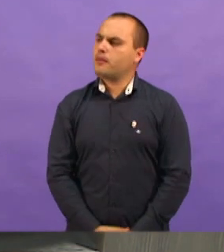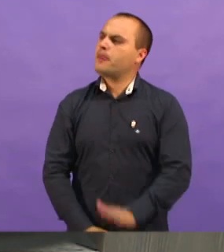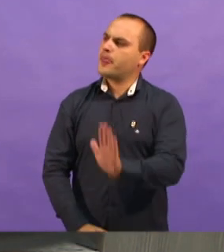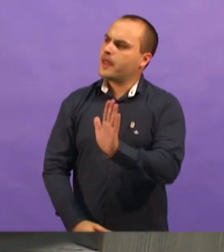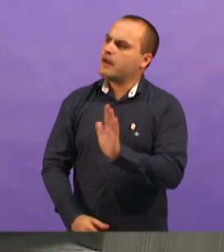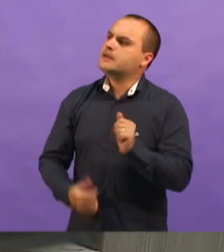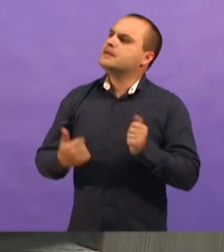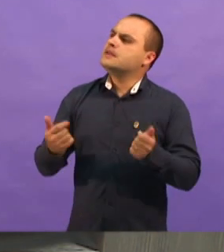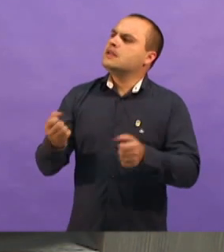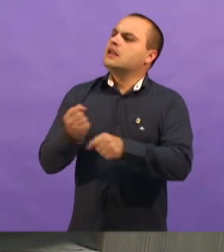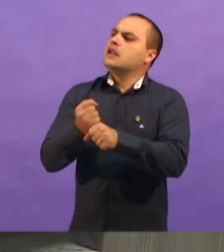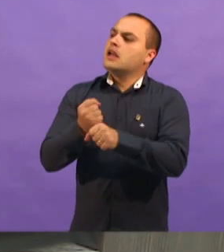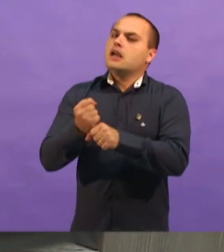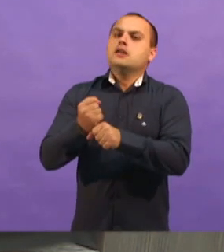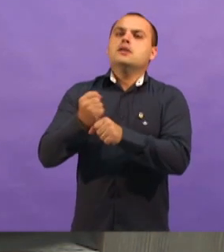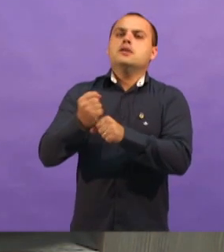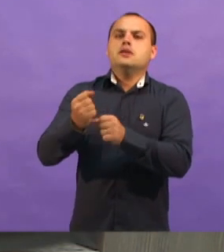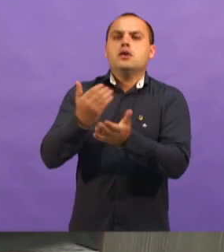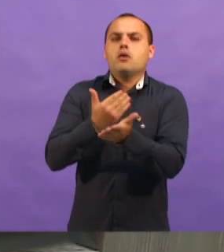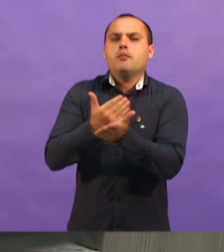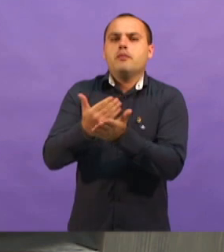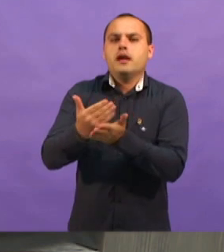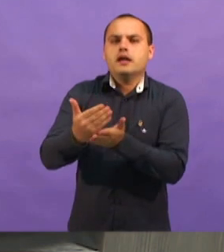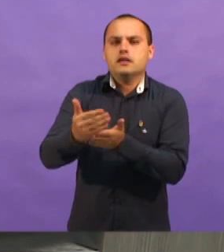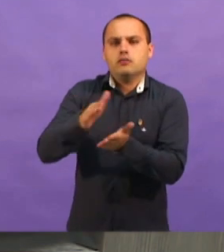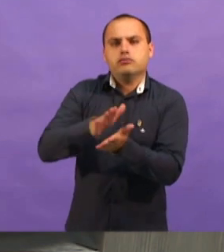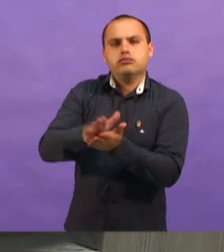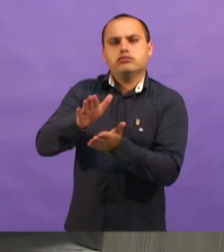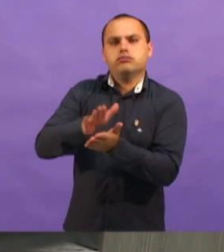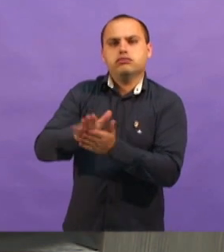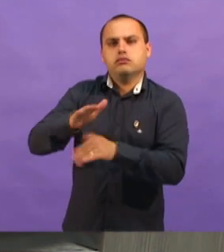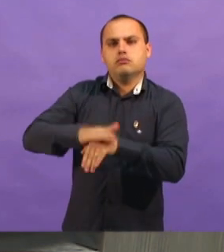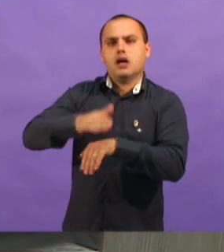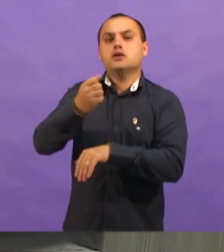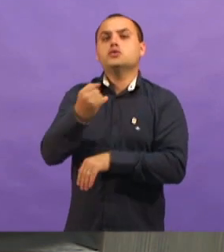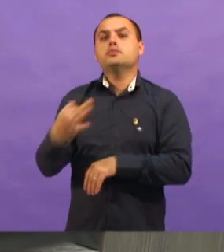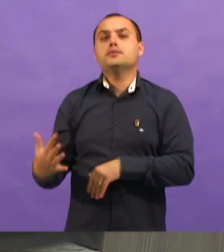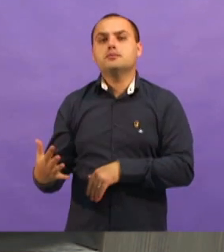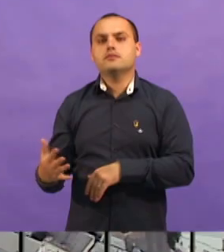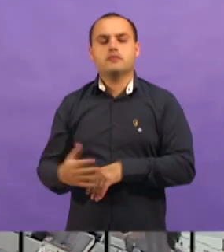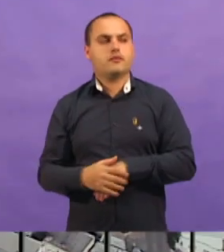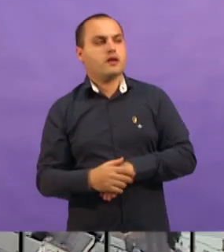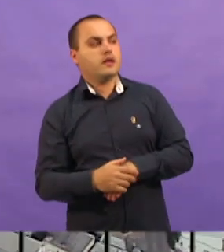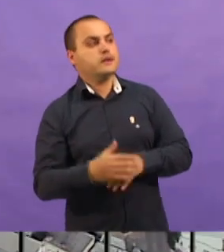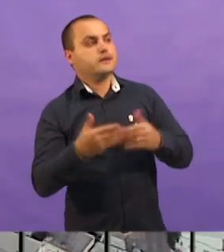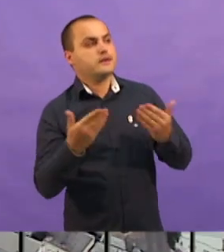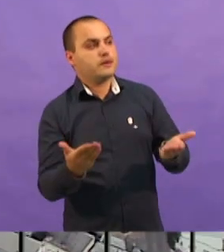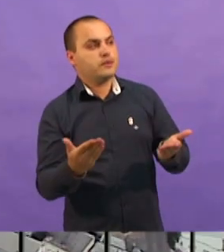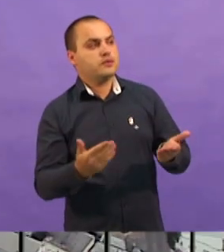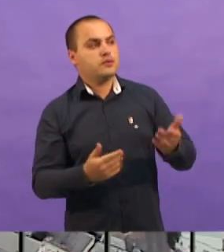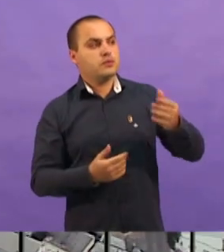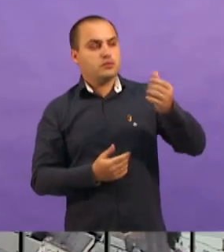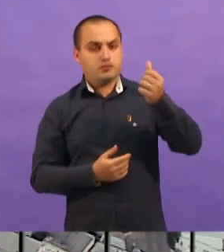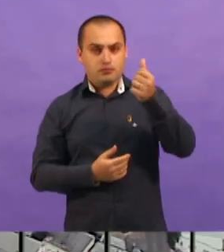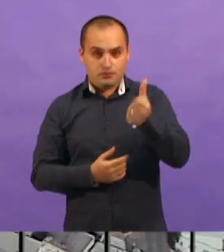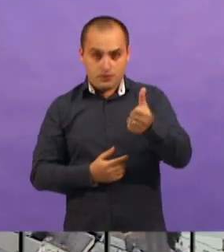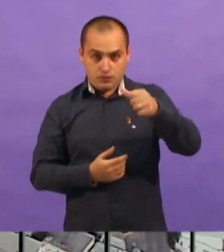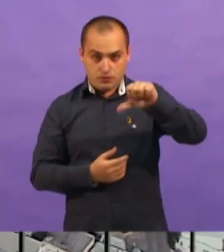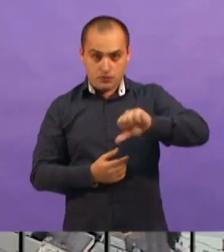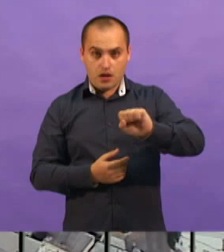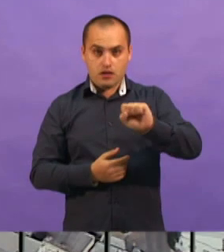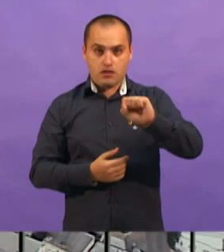ser publicado mais frequentemente? Então, no ano de